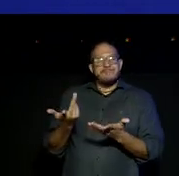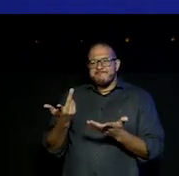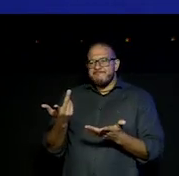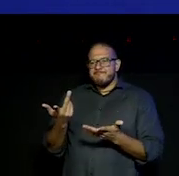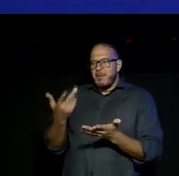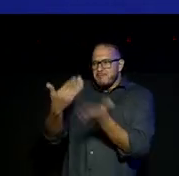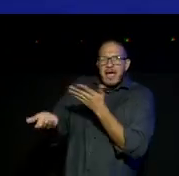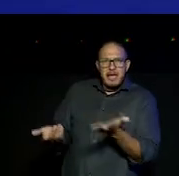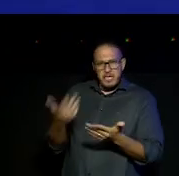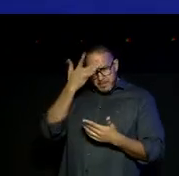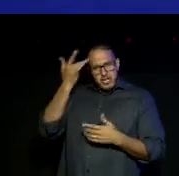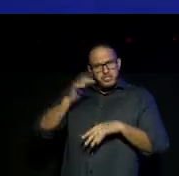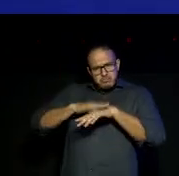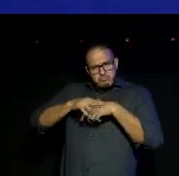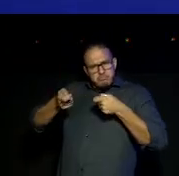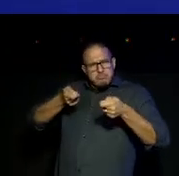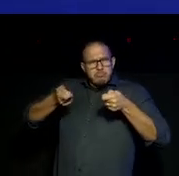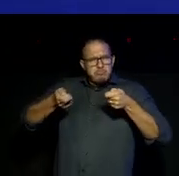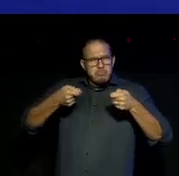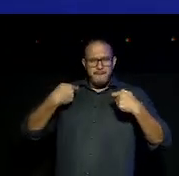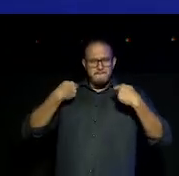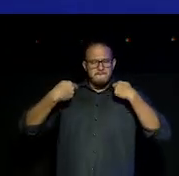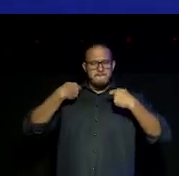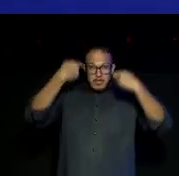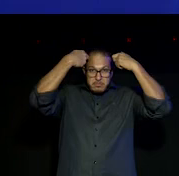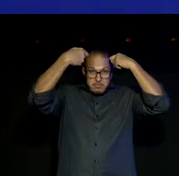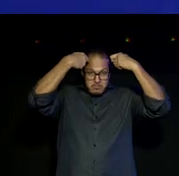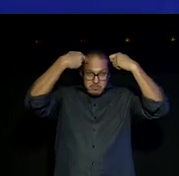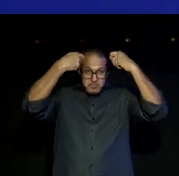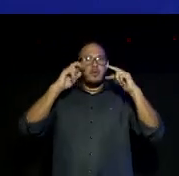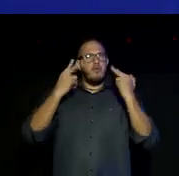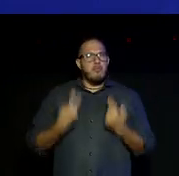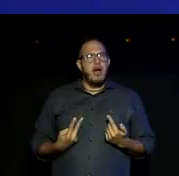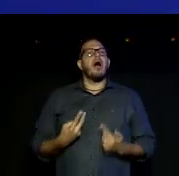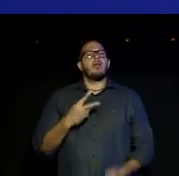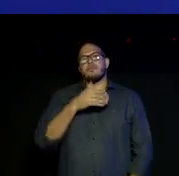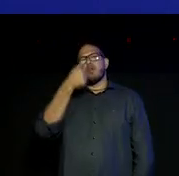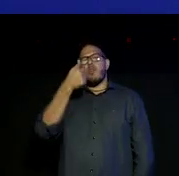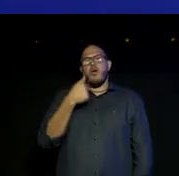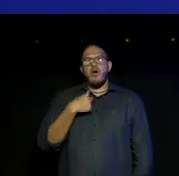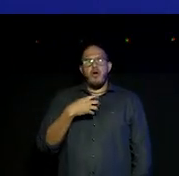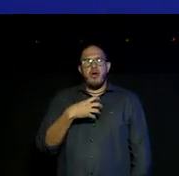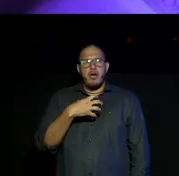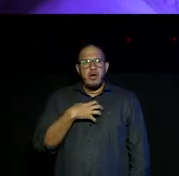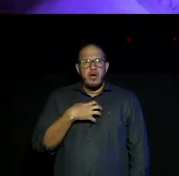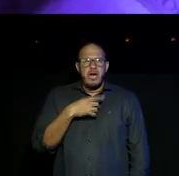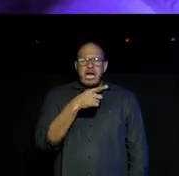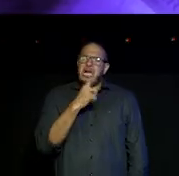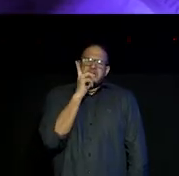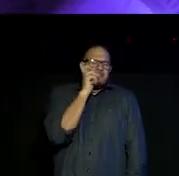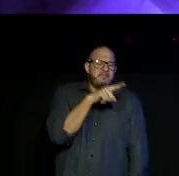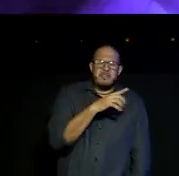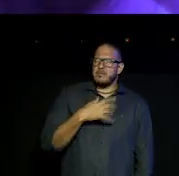Aprenda a manejar as ferramentas humanas, que você vai ver como a coisa fica divertida. Ah, isso é duro demais para mim. Você está usando quanto da